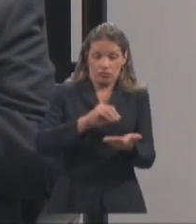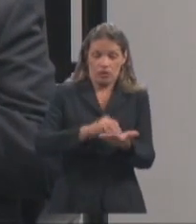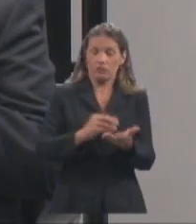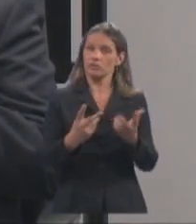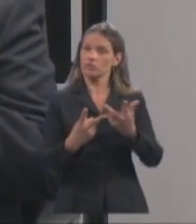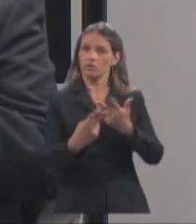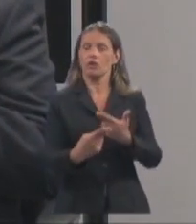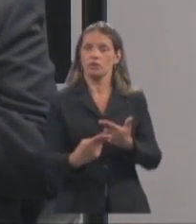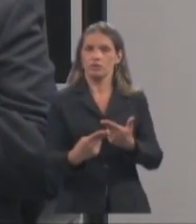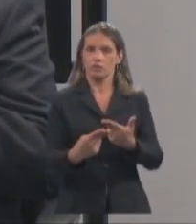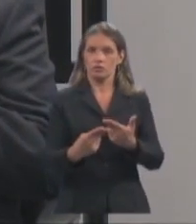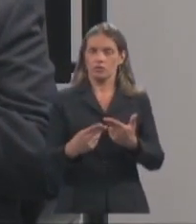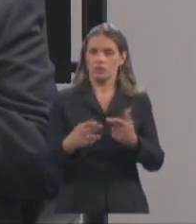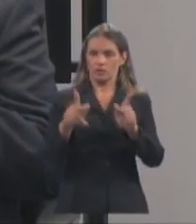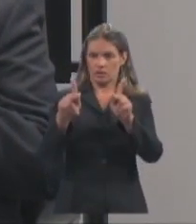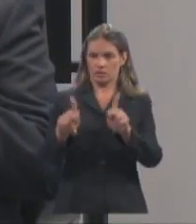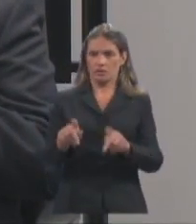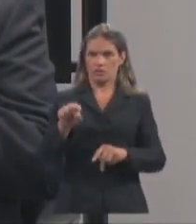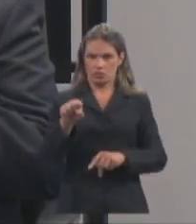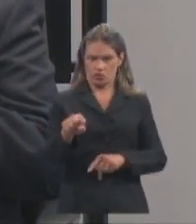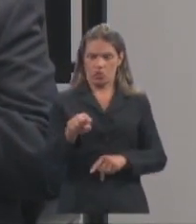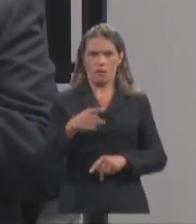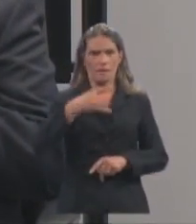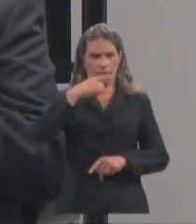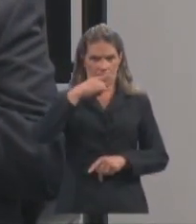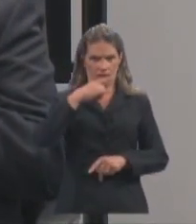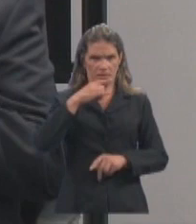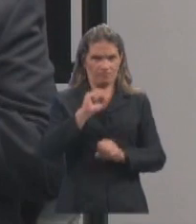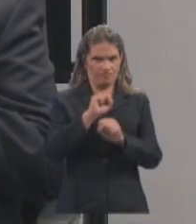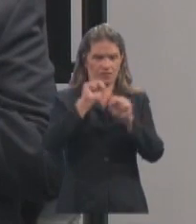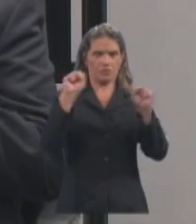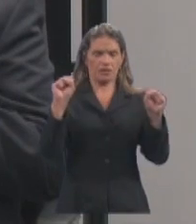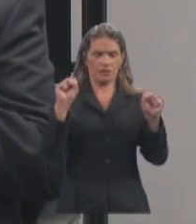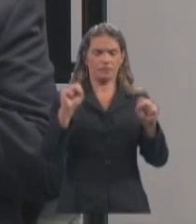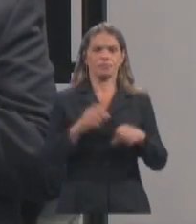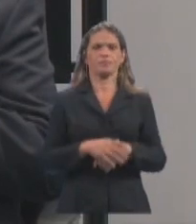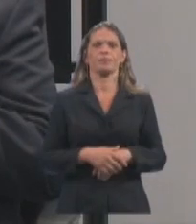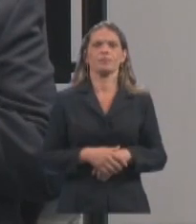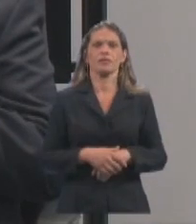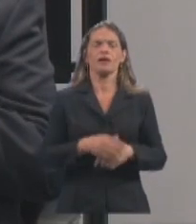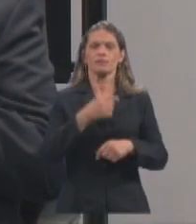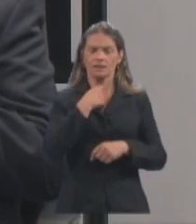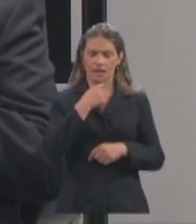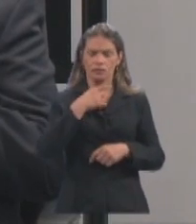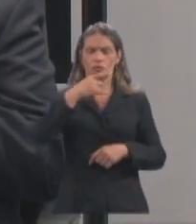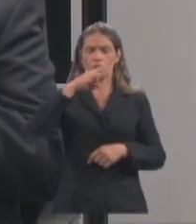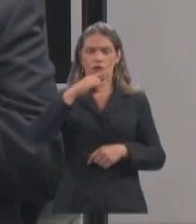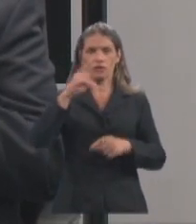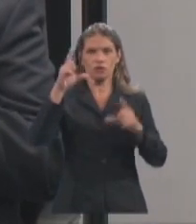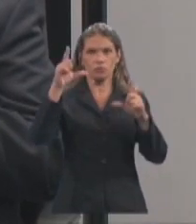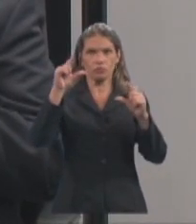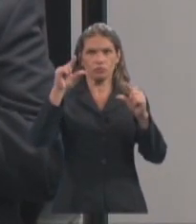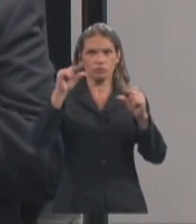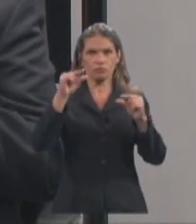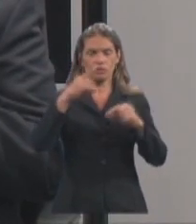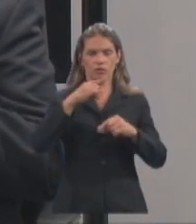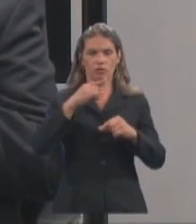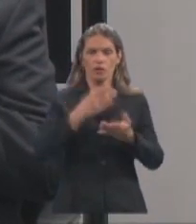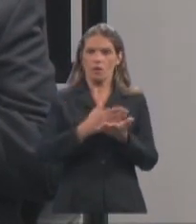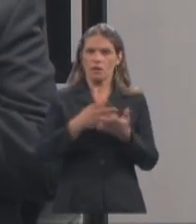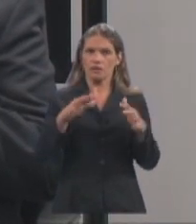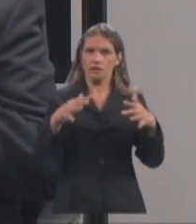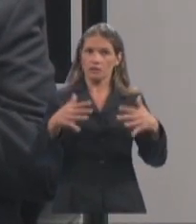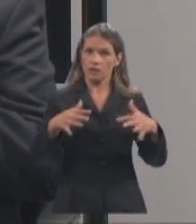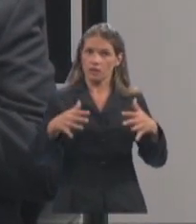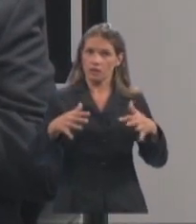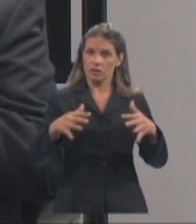a mesma coisa quando o paciente ele é alcoolista deman cedo diminuiu a alcoolemia no no no cérebro dele então ele começa a ficar trêmulo